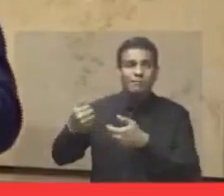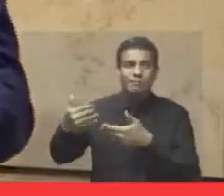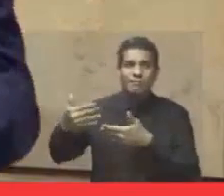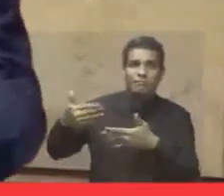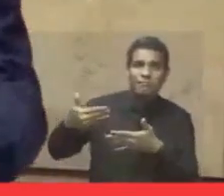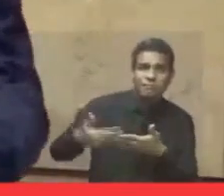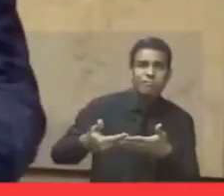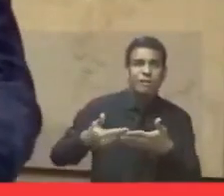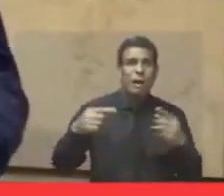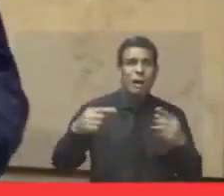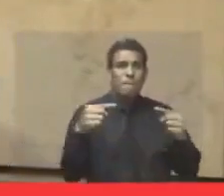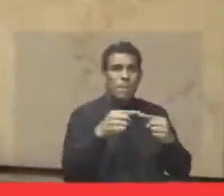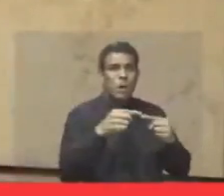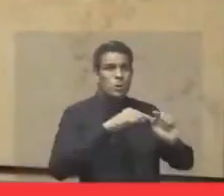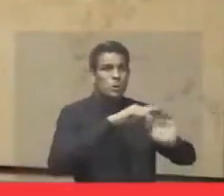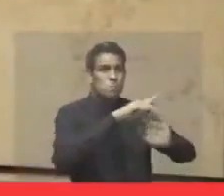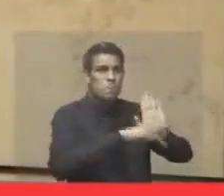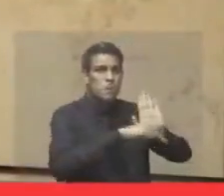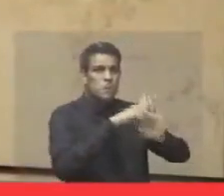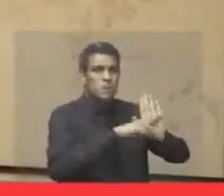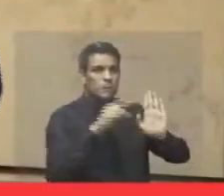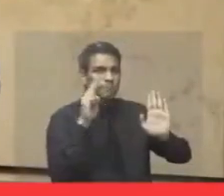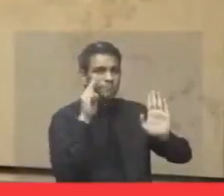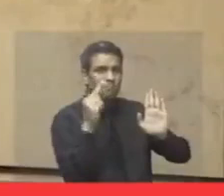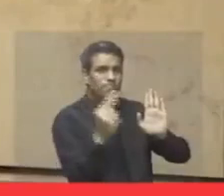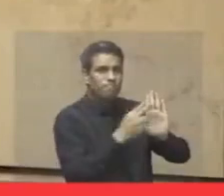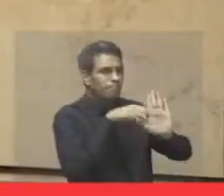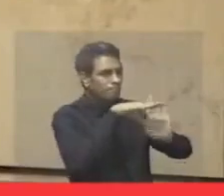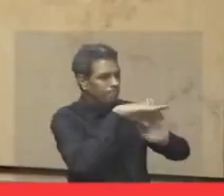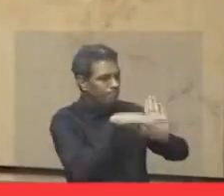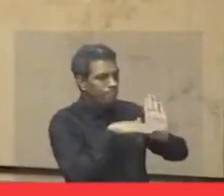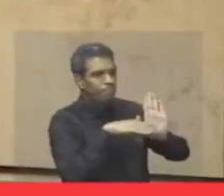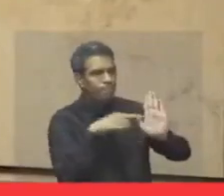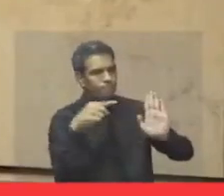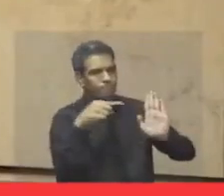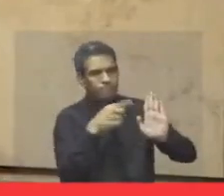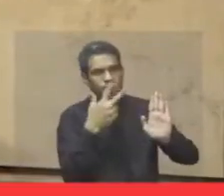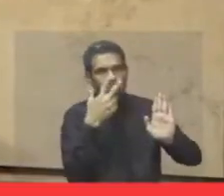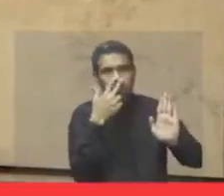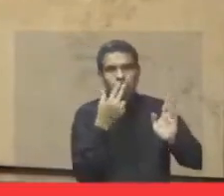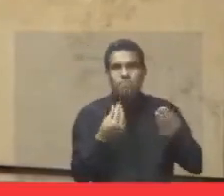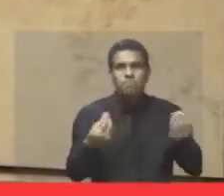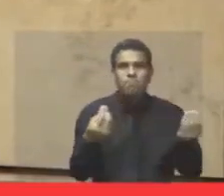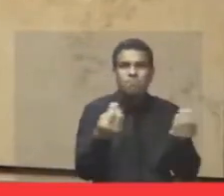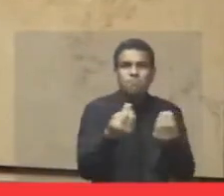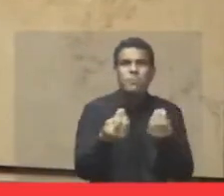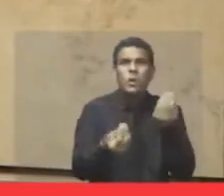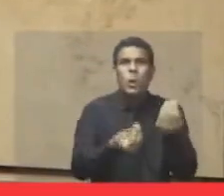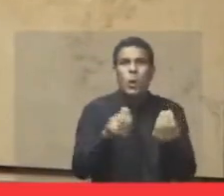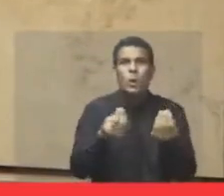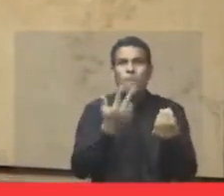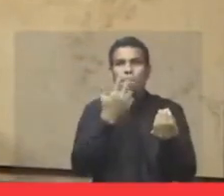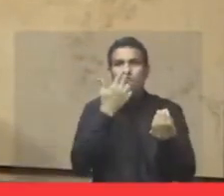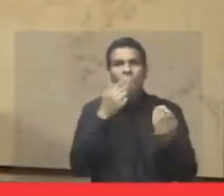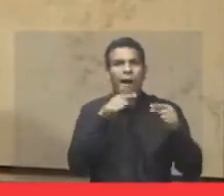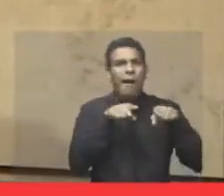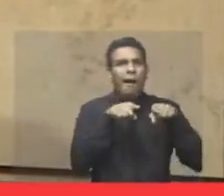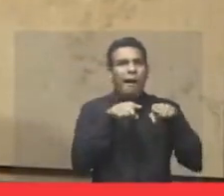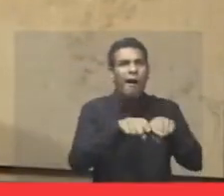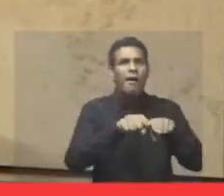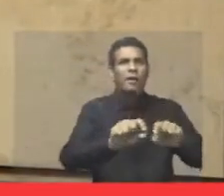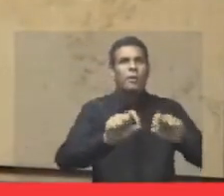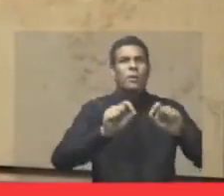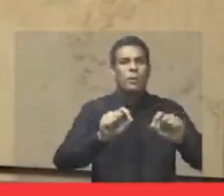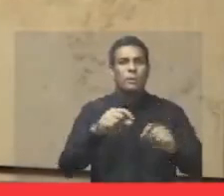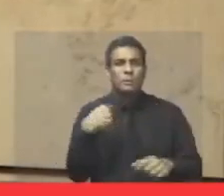esse projeto. E eles criaram um gatilho. Era um gatilho automático, pessoal.